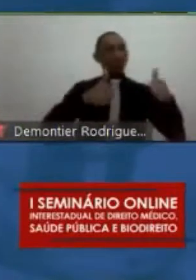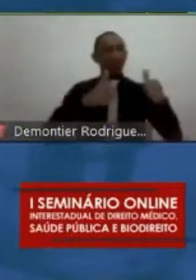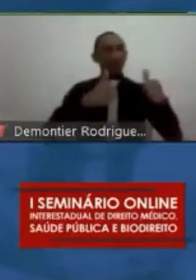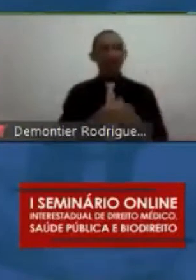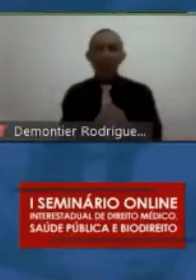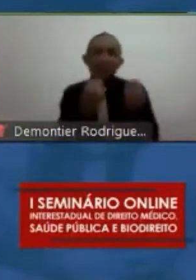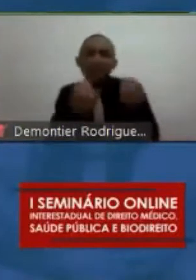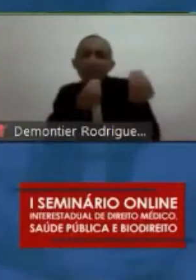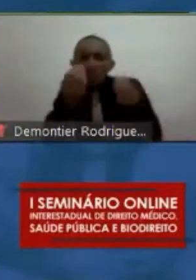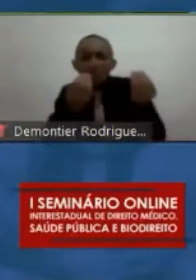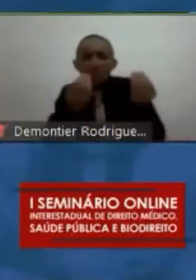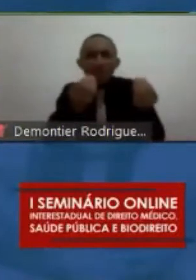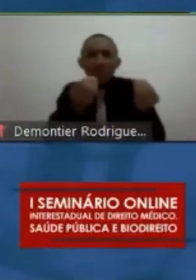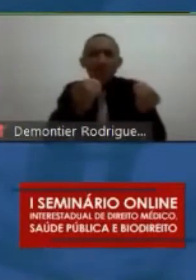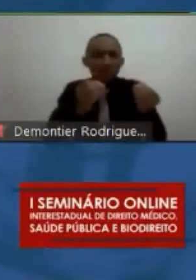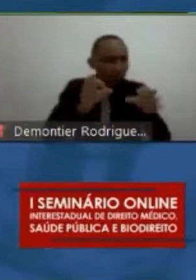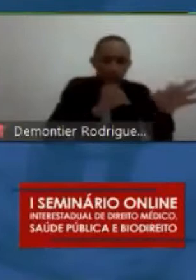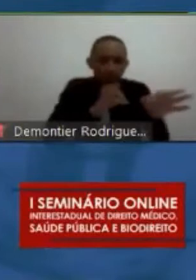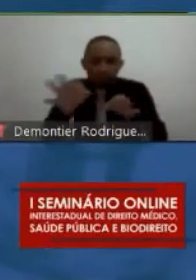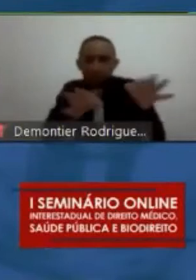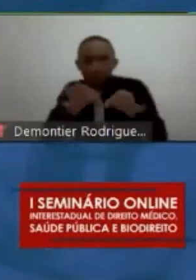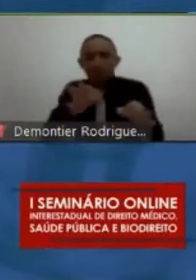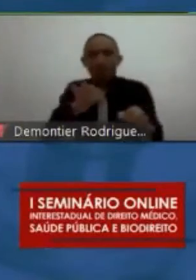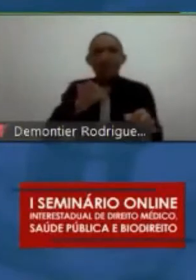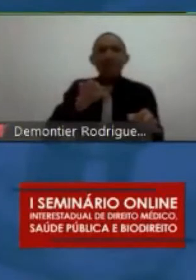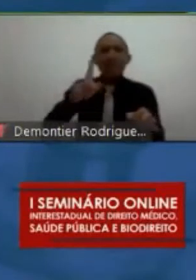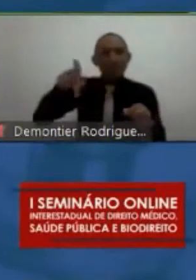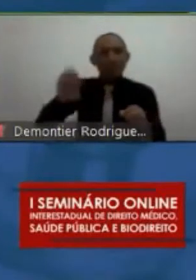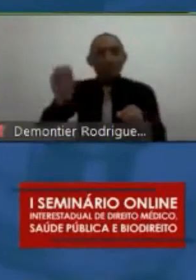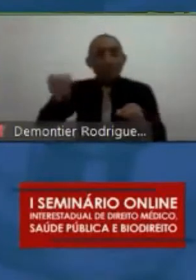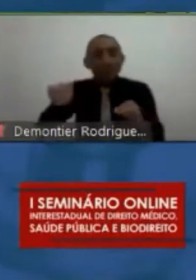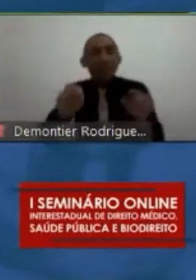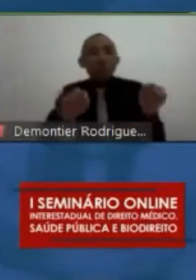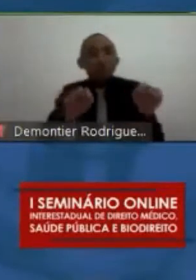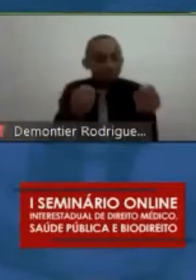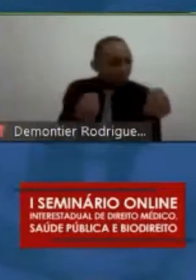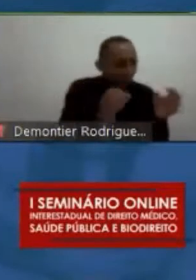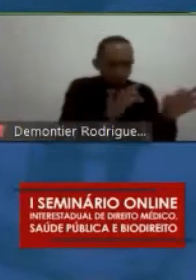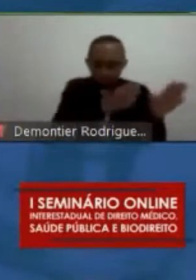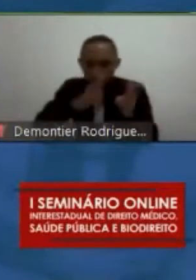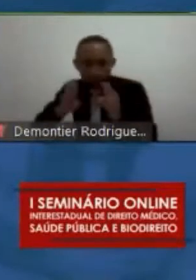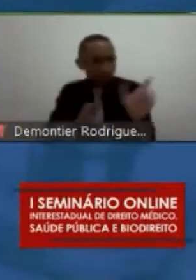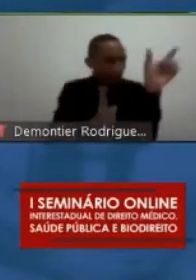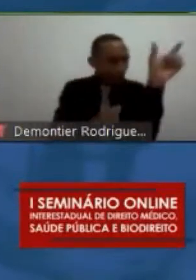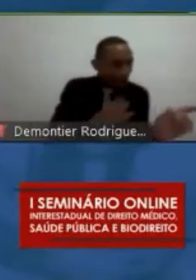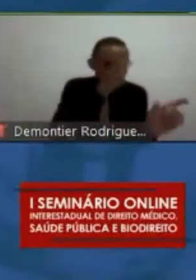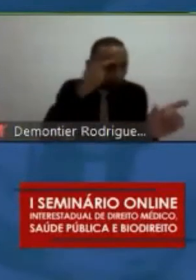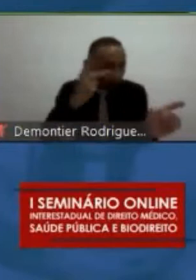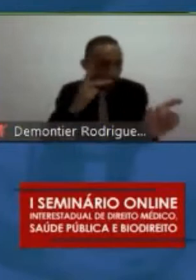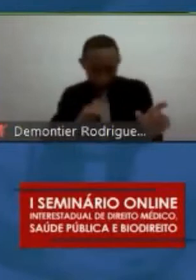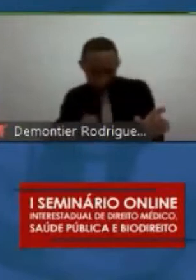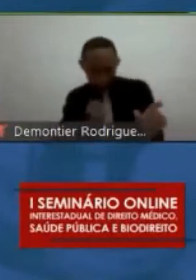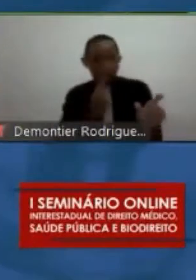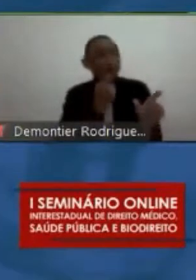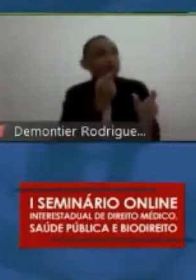No que se baseia esse programa de Patient Blood Management, ou gerência ou gestão do sangue do paciente? Em três